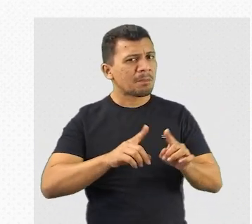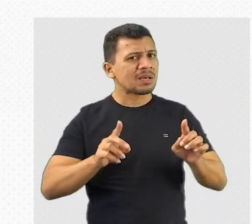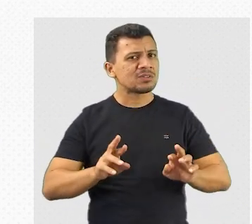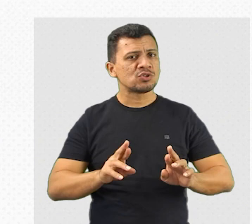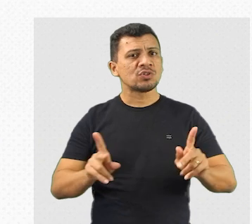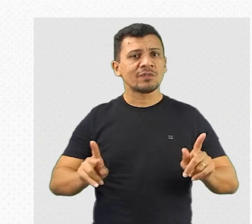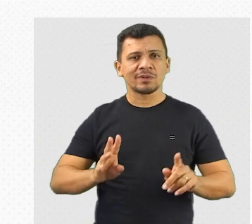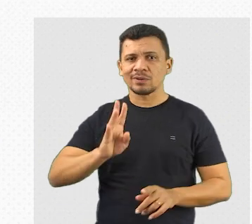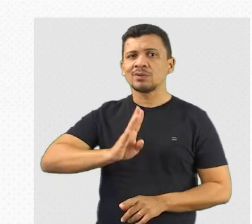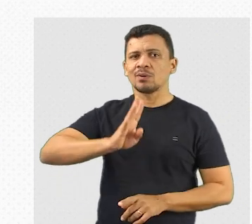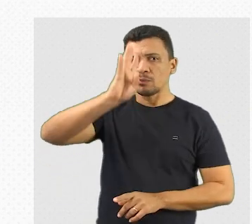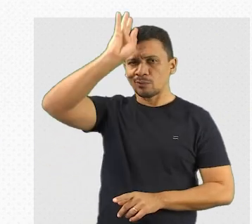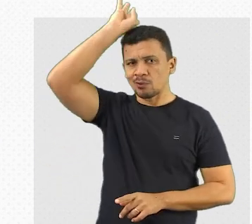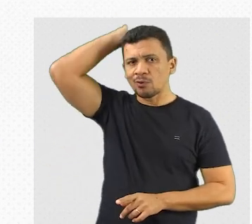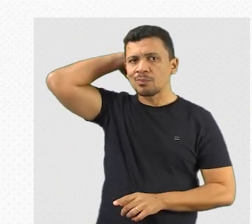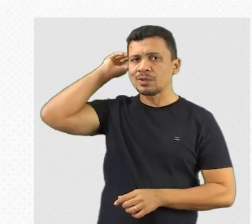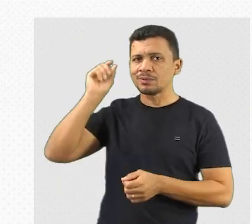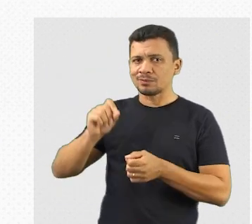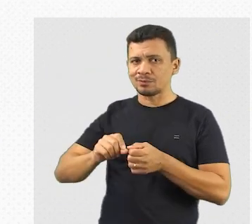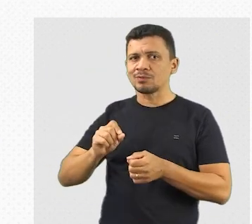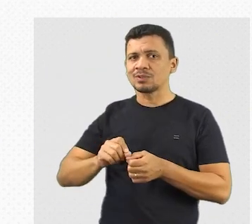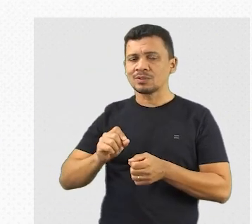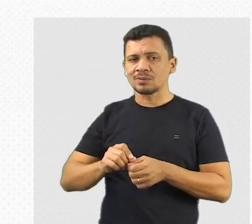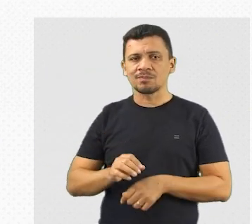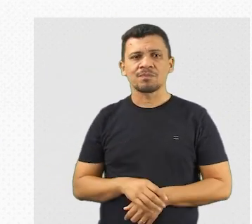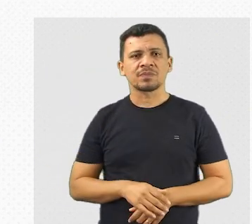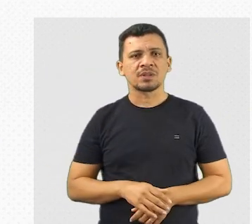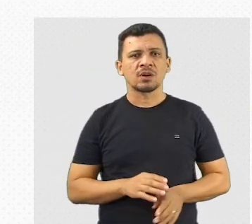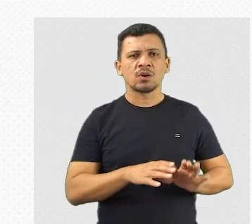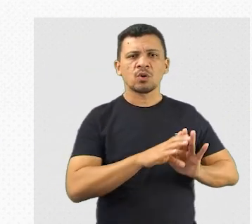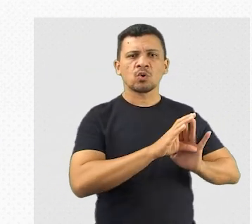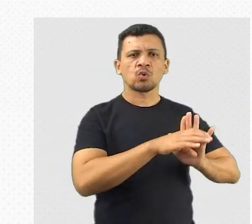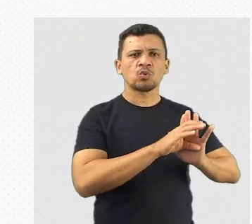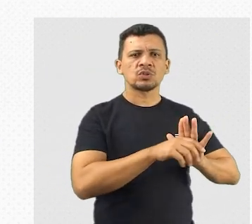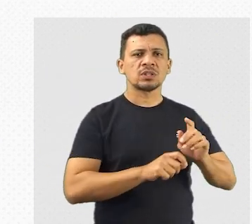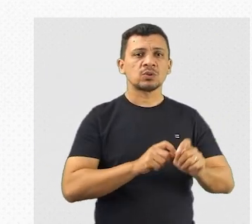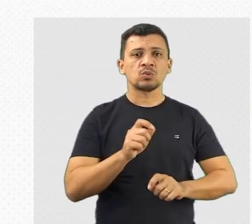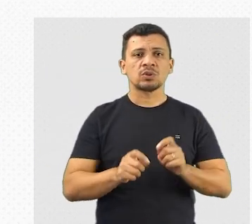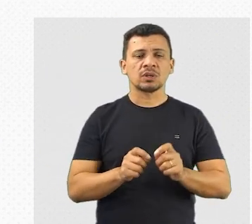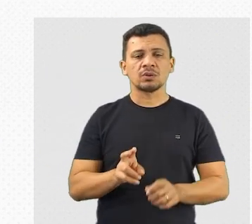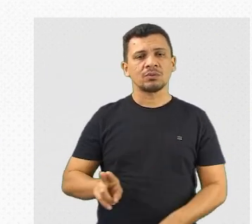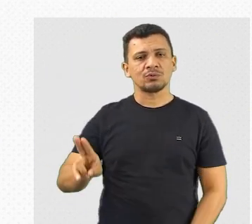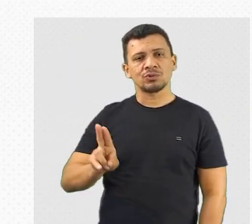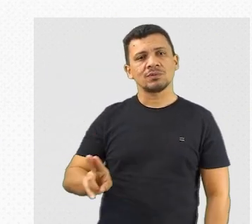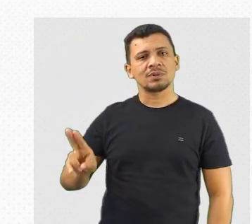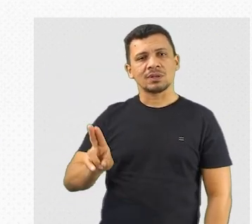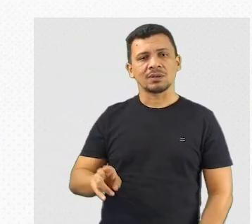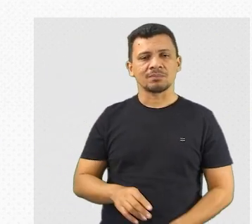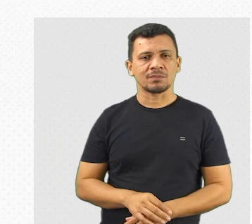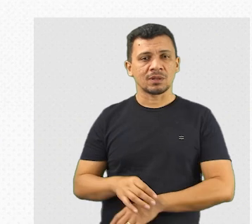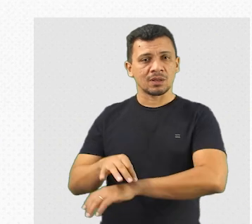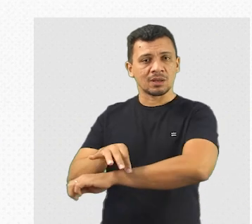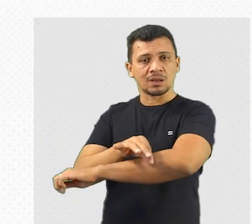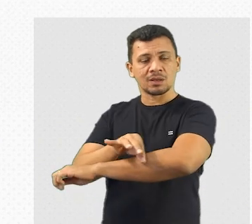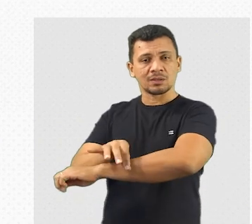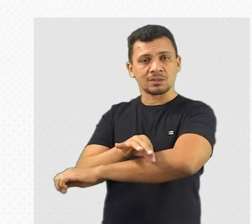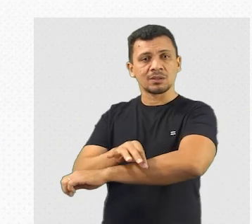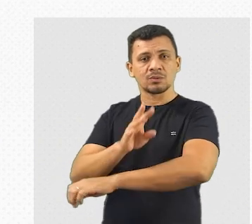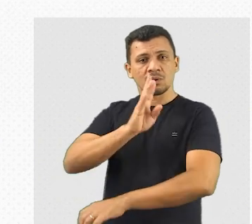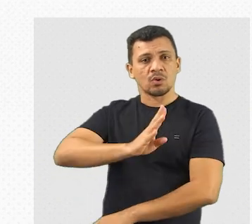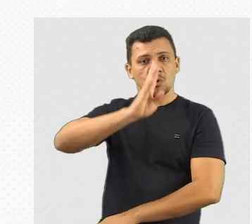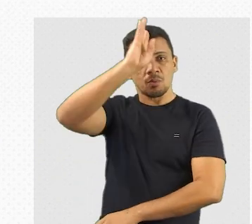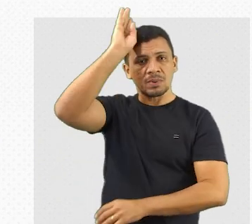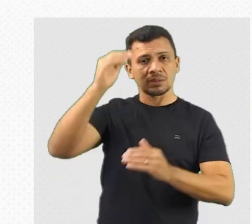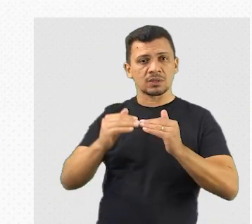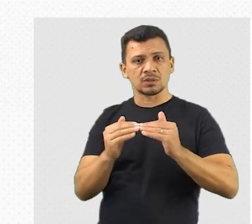que os romanos fizeram. Só que eles passaram por um conceito maior, que é o conceito utilitário. Então, quando se fala, por exemplo, de arquitetura romana, não é que